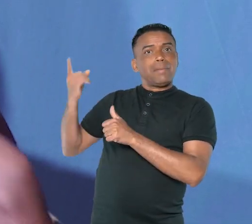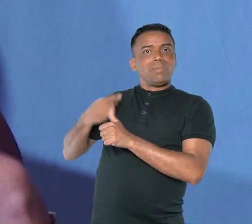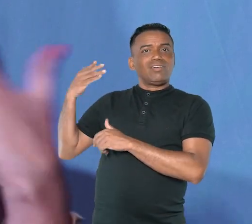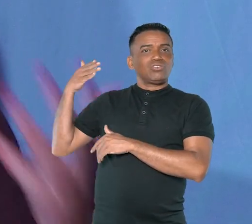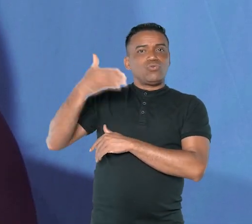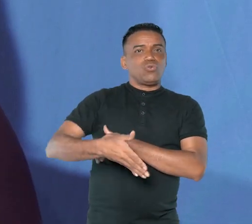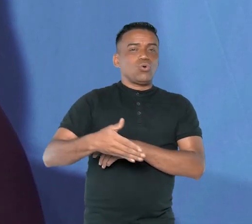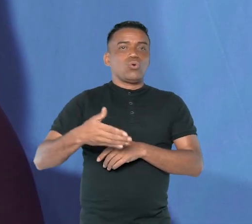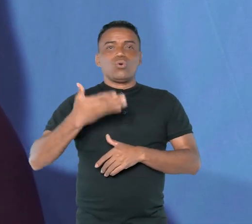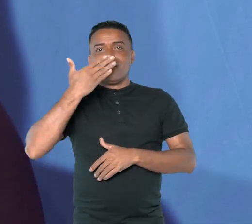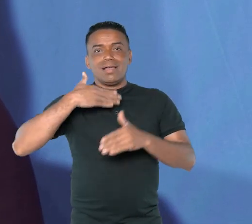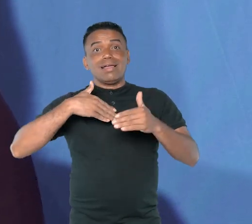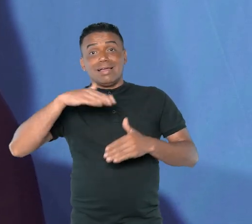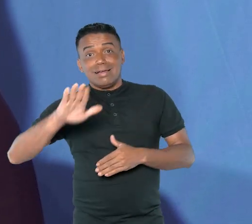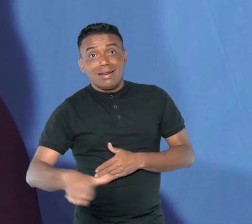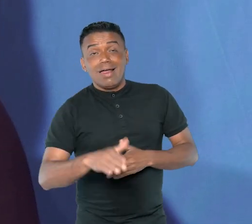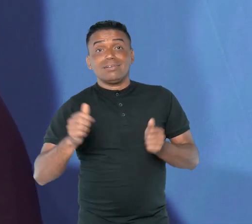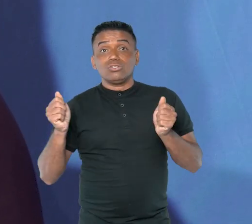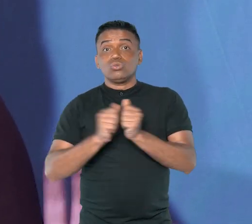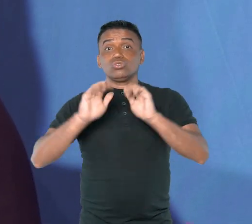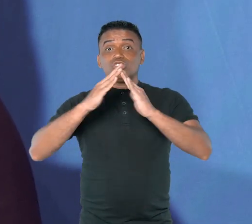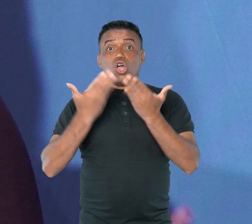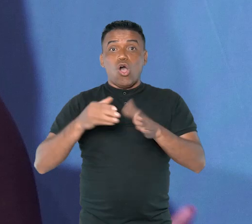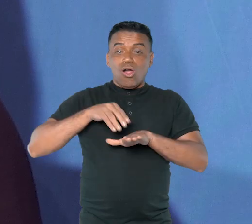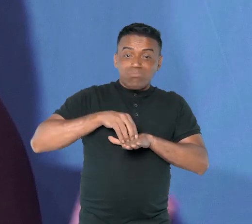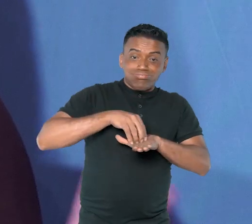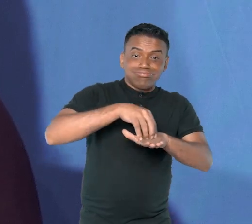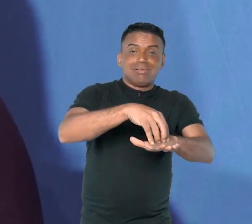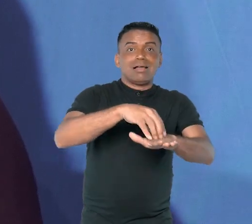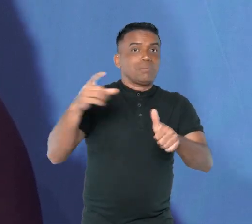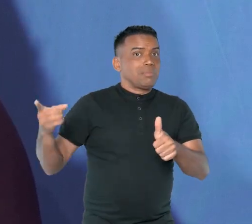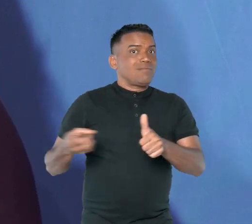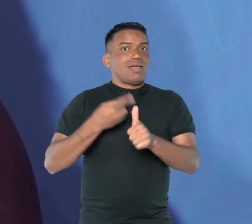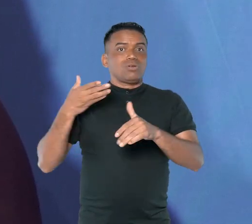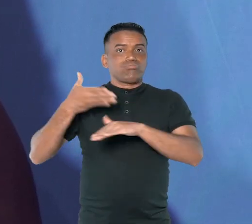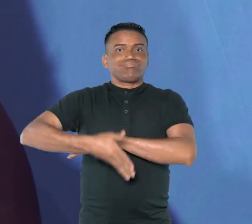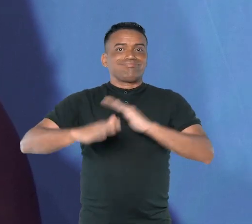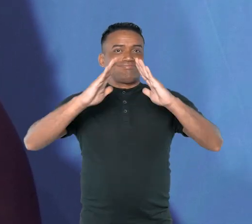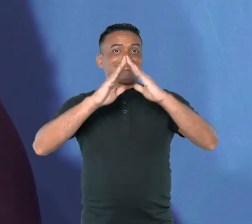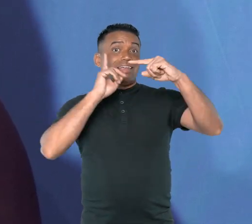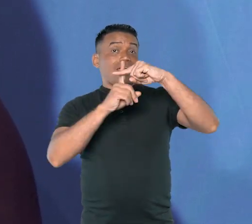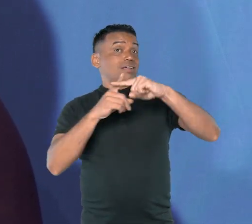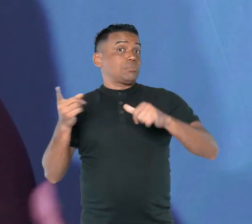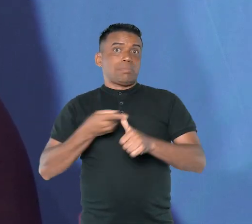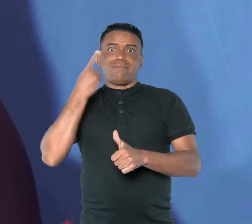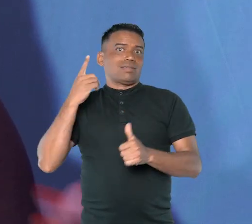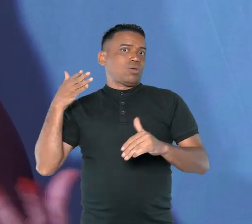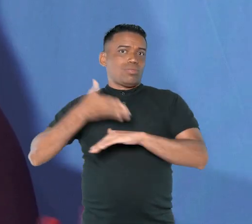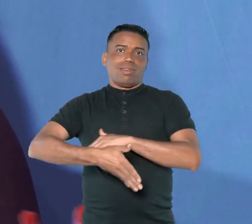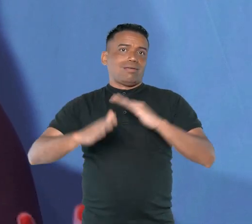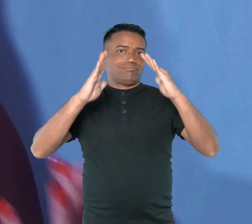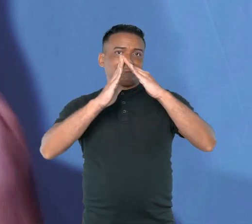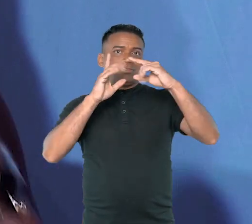ainda criança, numa excursão da escola, e que foi a primeira vez, provavelmente, que eu entrei numa igreja. E aí